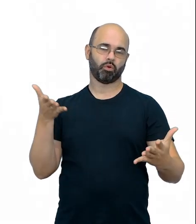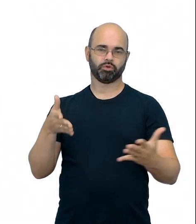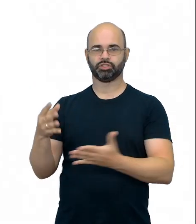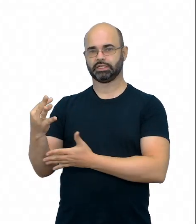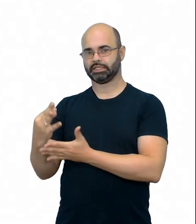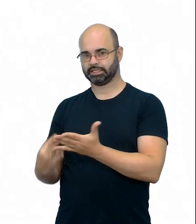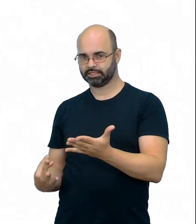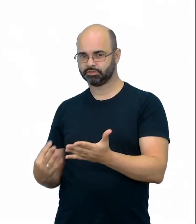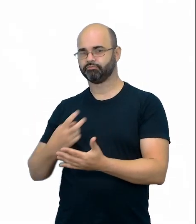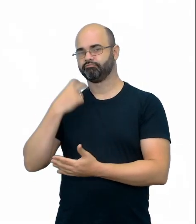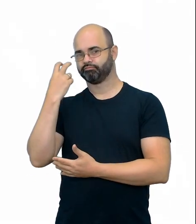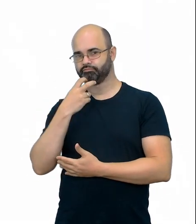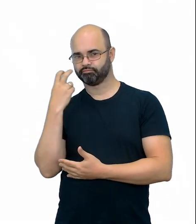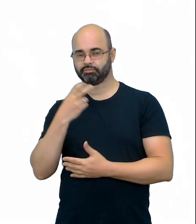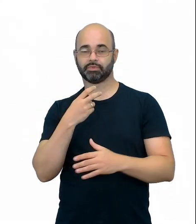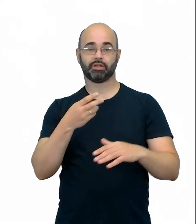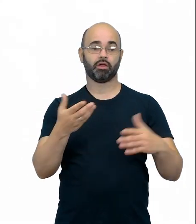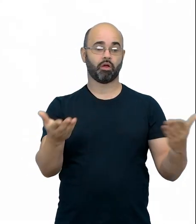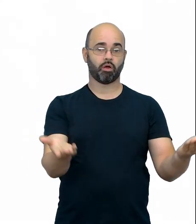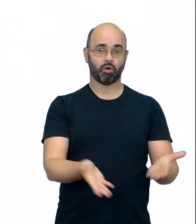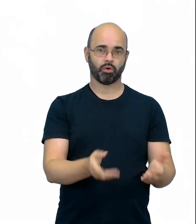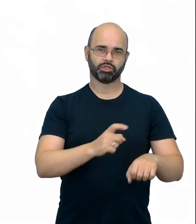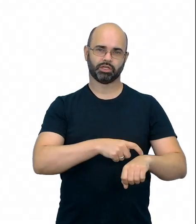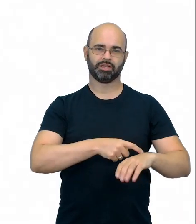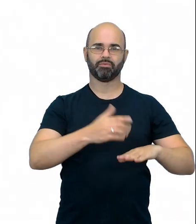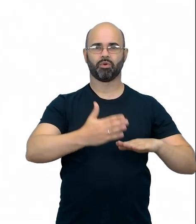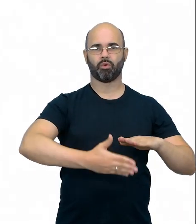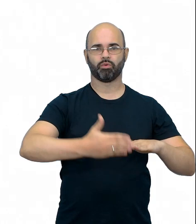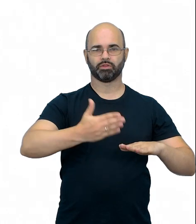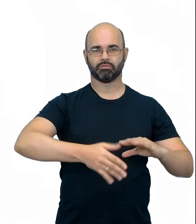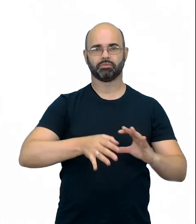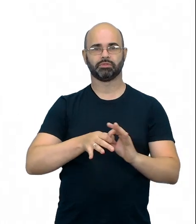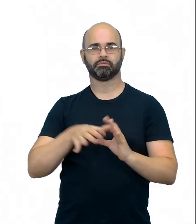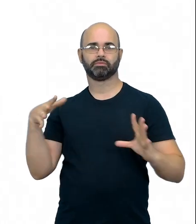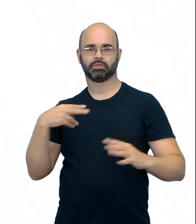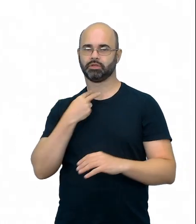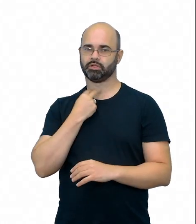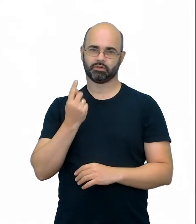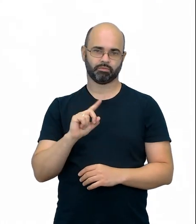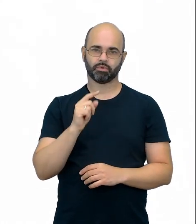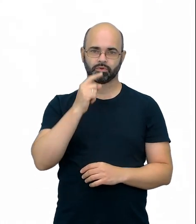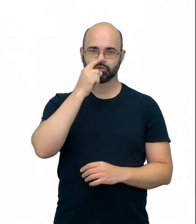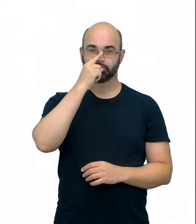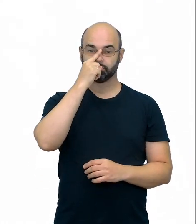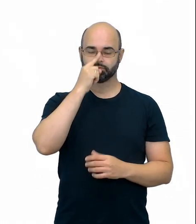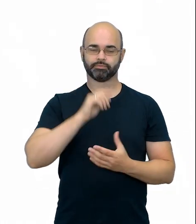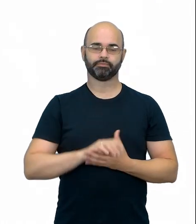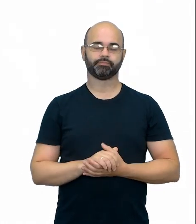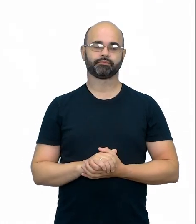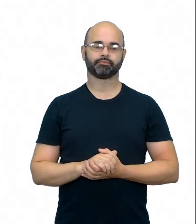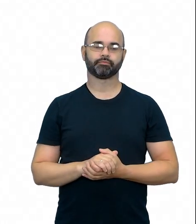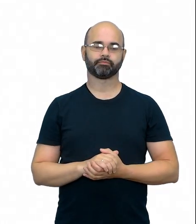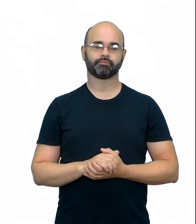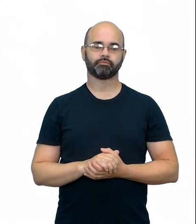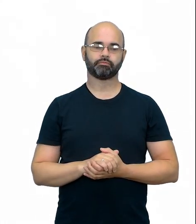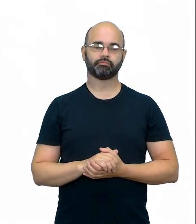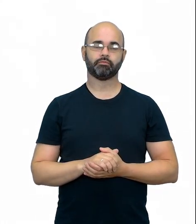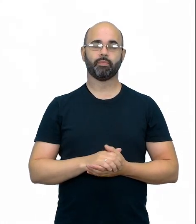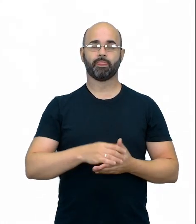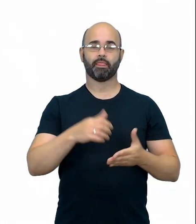a escrita não podem desconsiderar os seus usos no cotidiano. O objetivo da análise